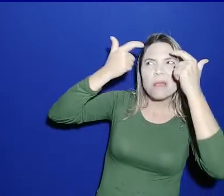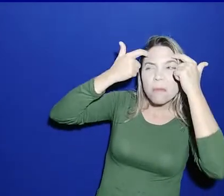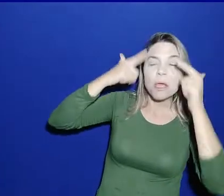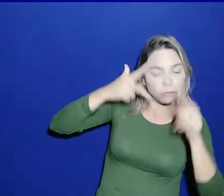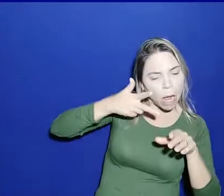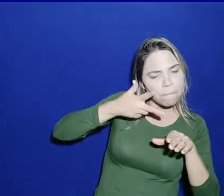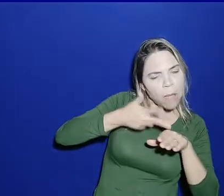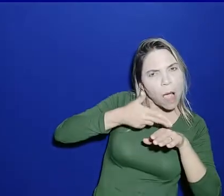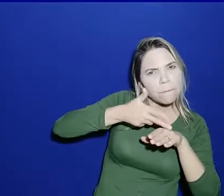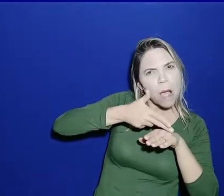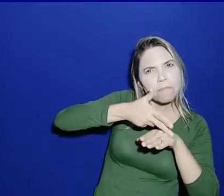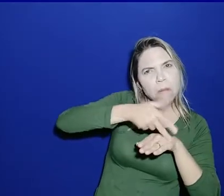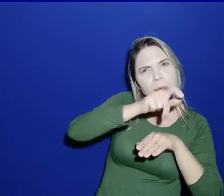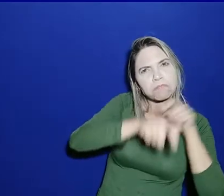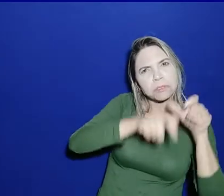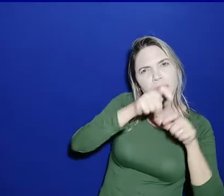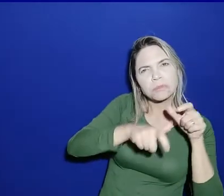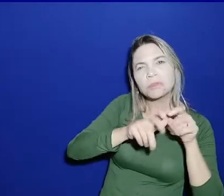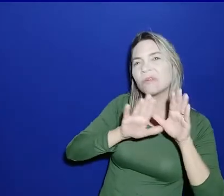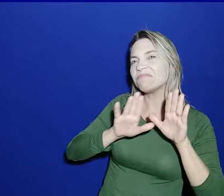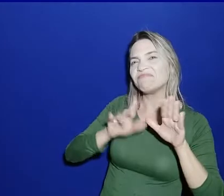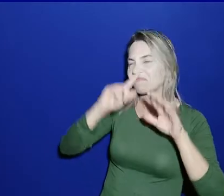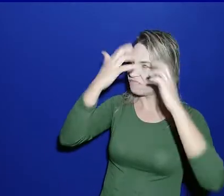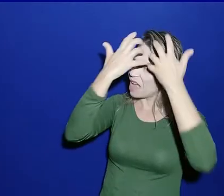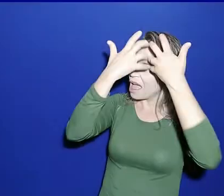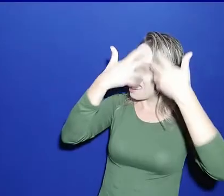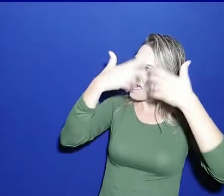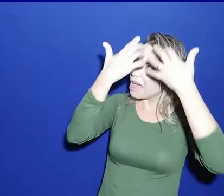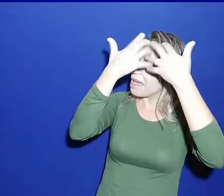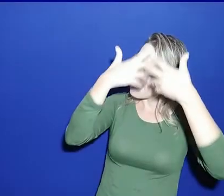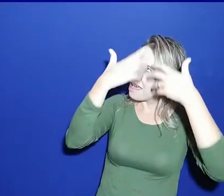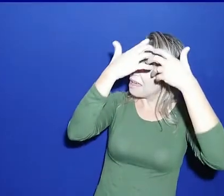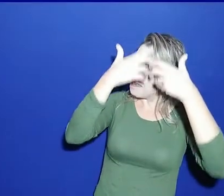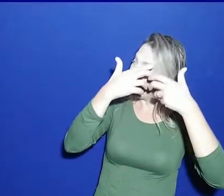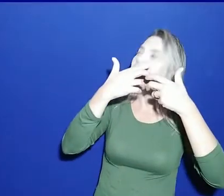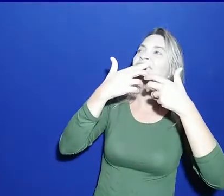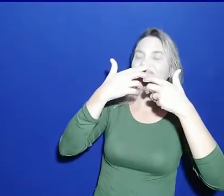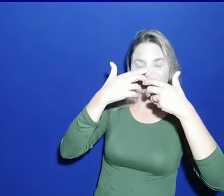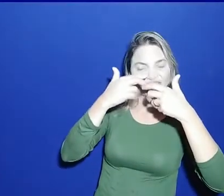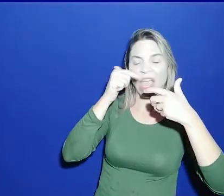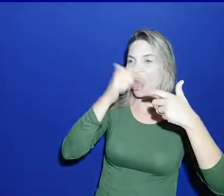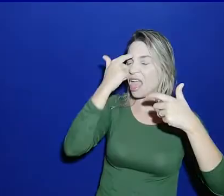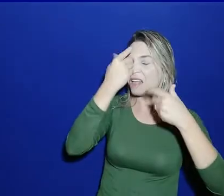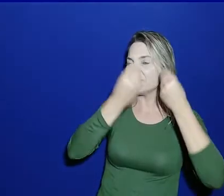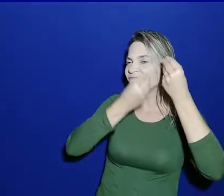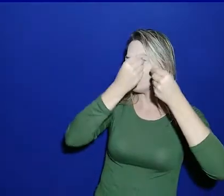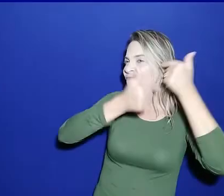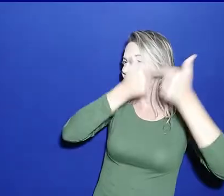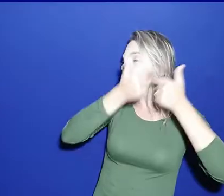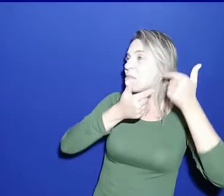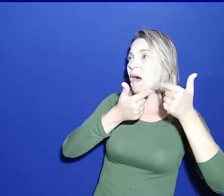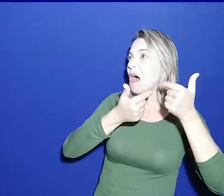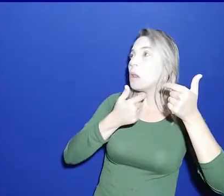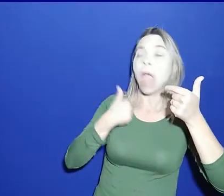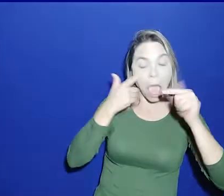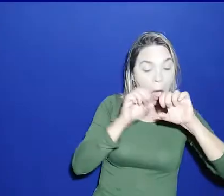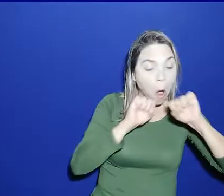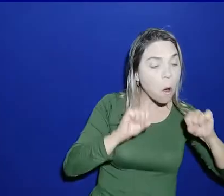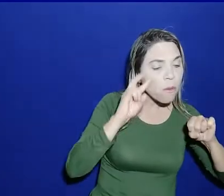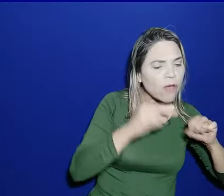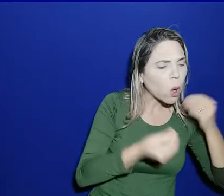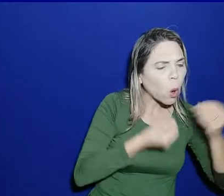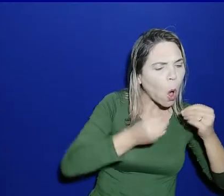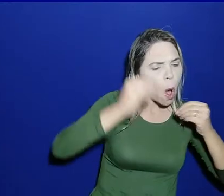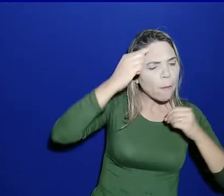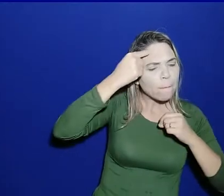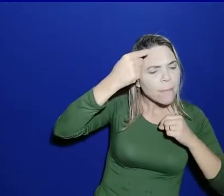nós temos ideias, nós raciocinamos. Não é porque você não vê que não existe. As grandes